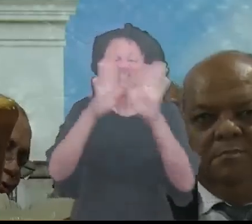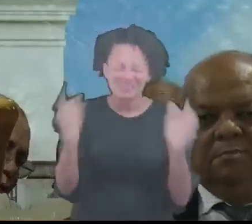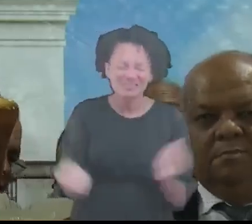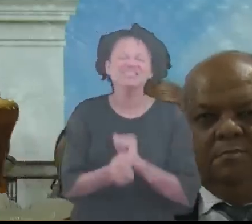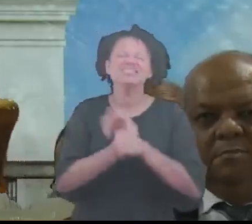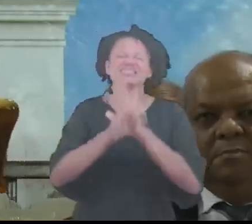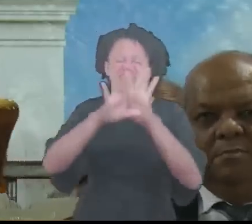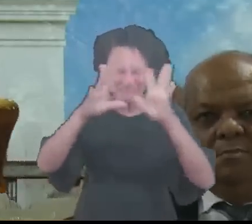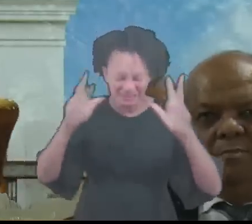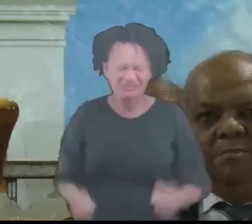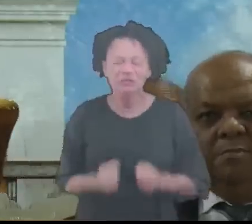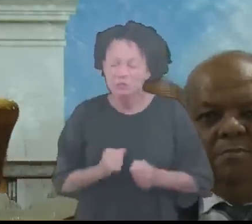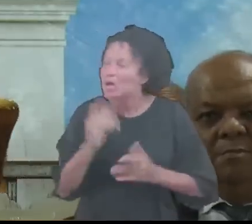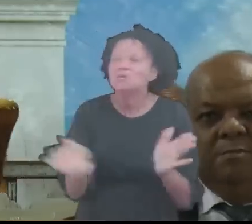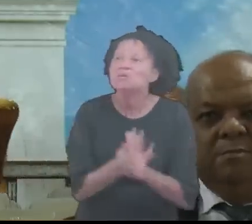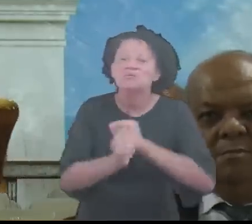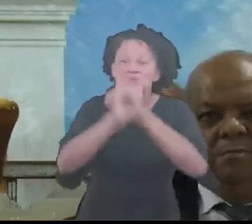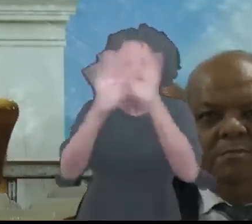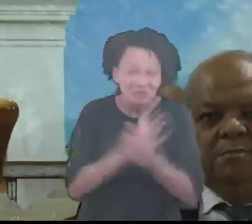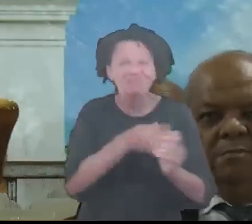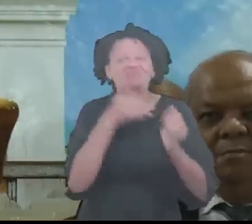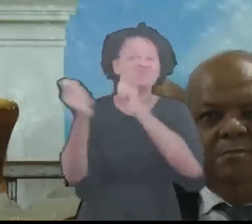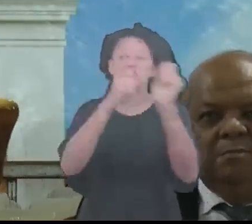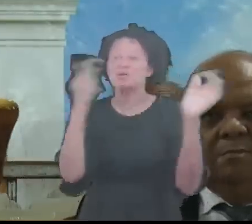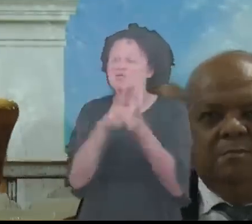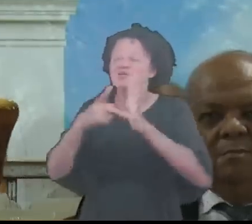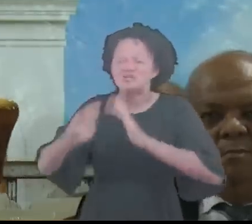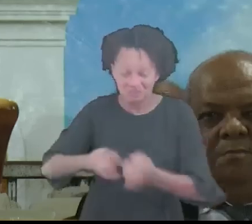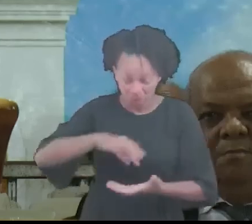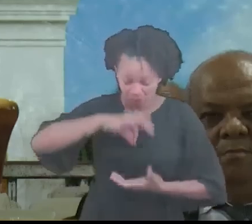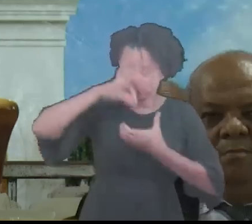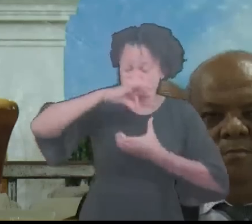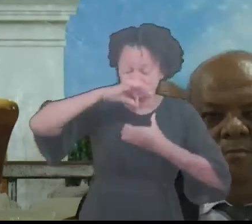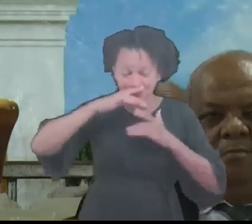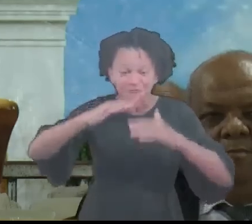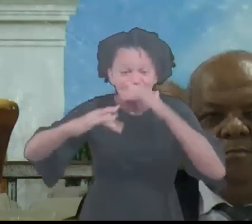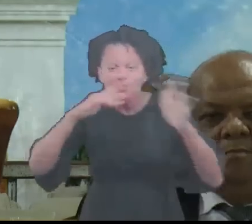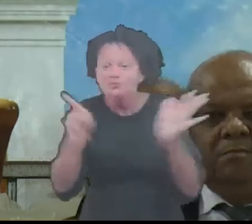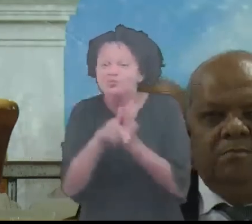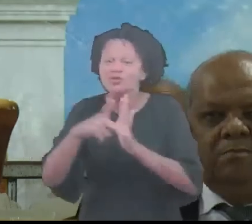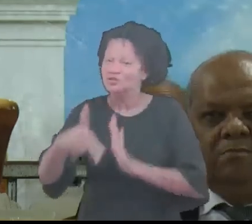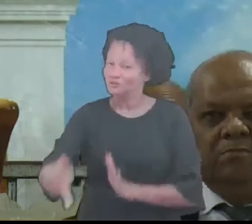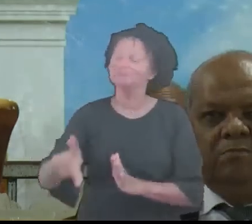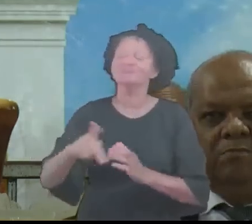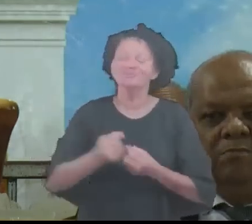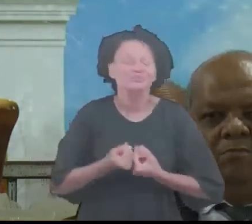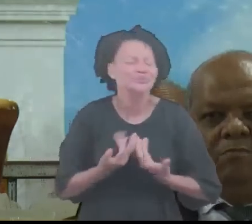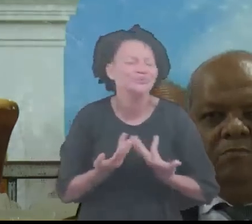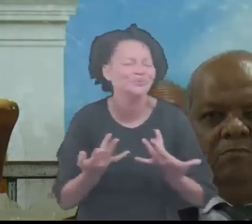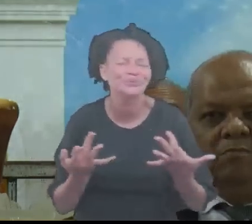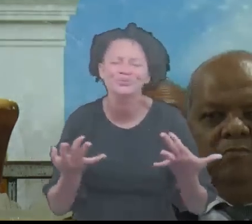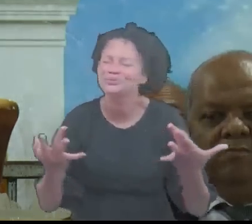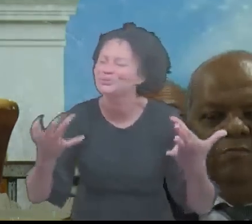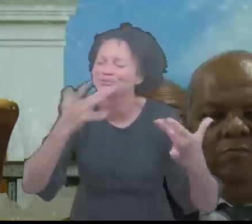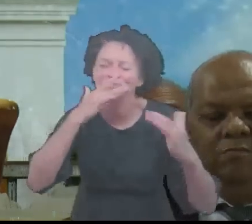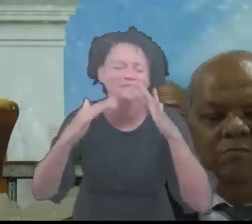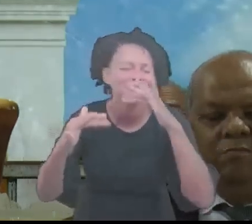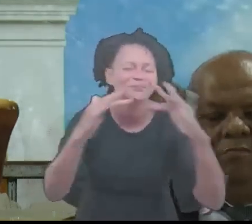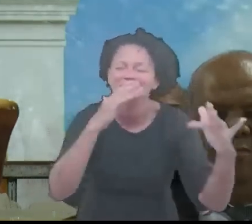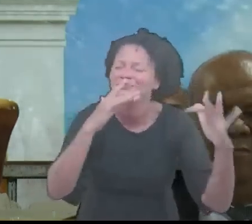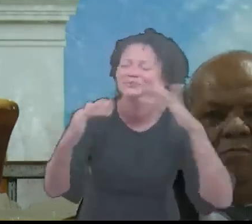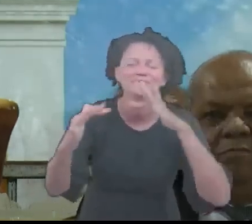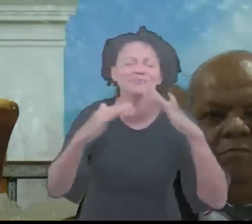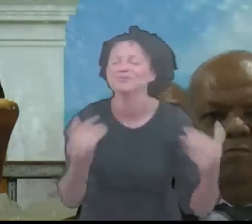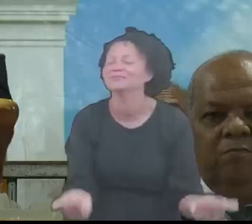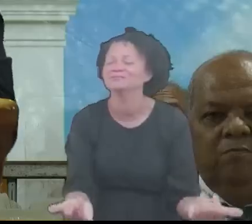glória! Solte o nardo! Ele é o saquitel de mirra! E você solta o nardo. Você exala o nardo para o saquitel